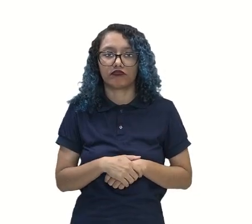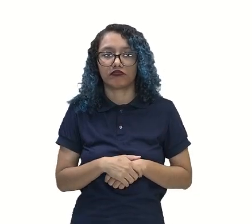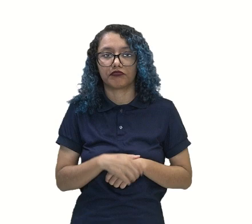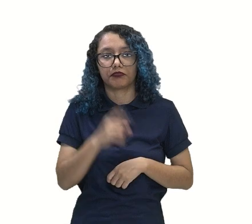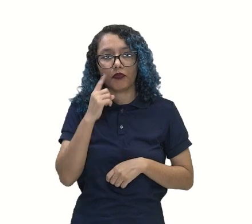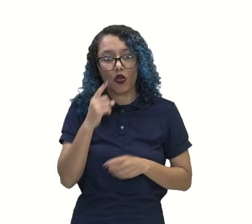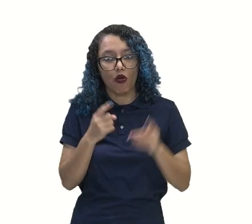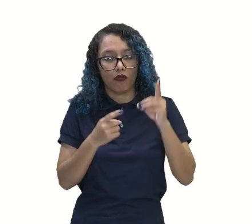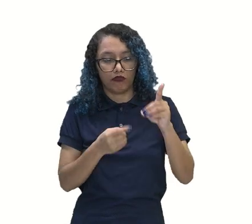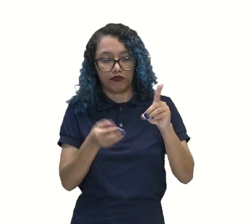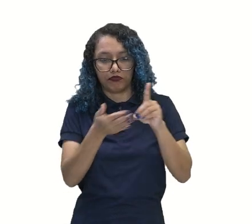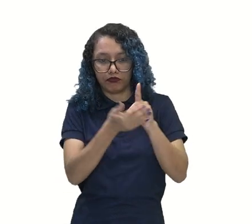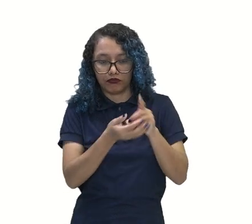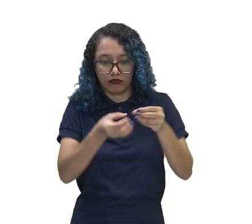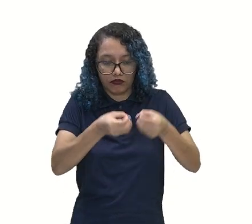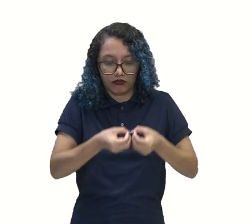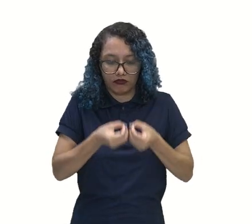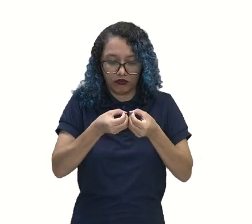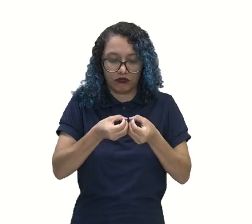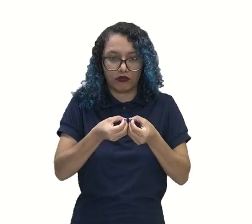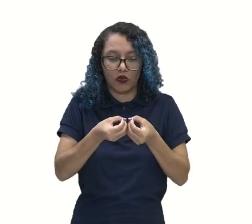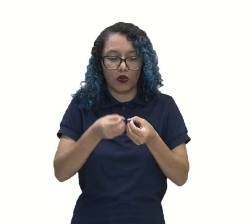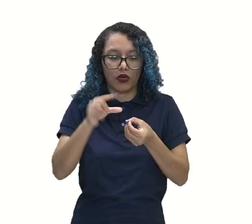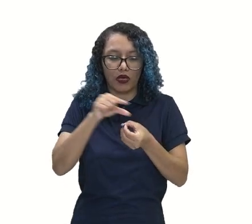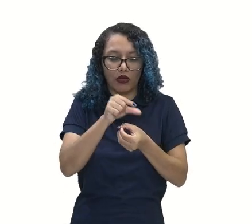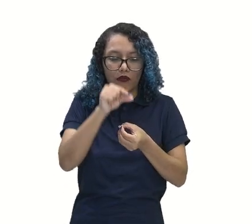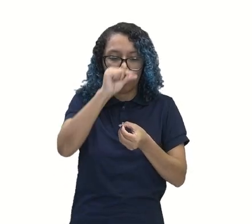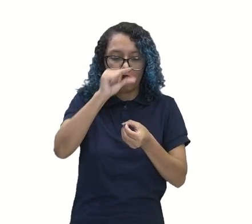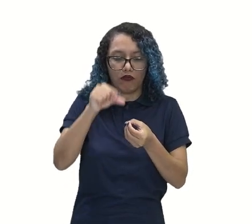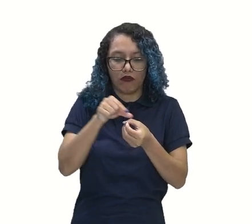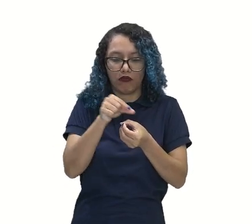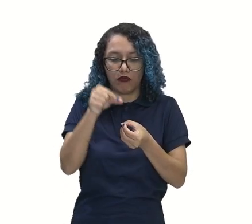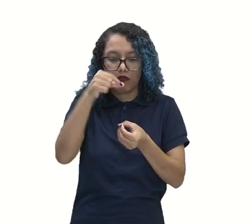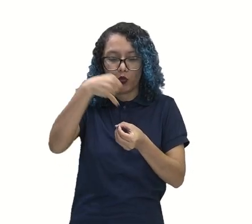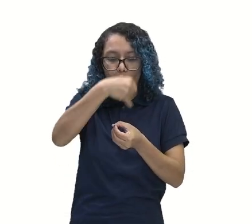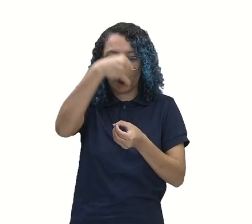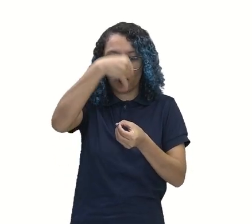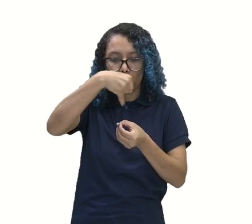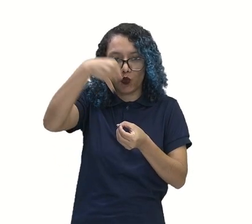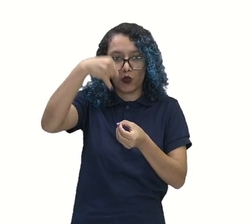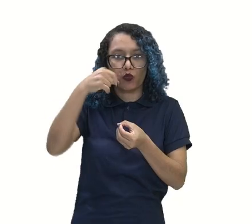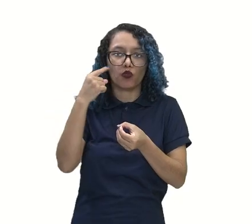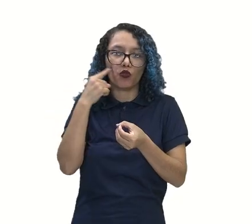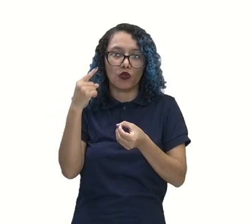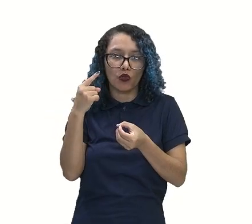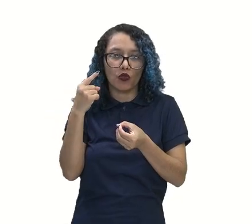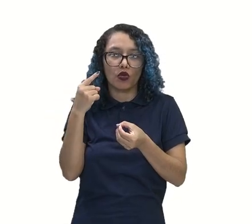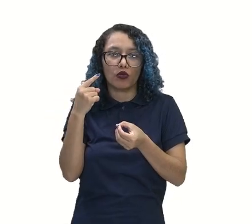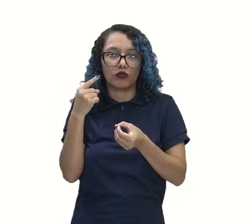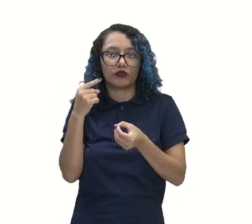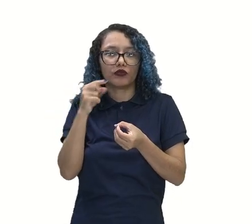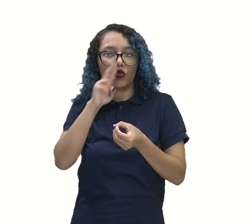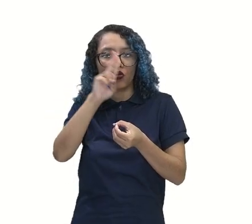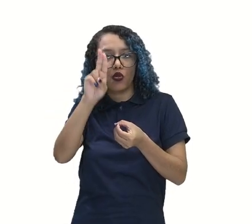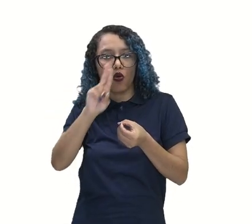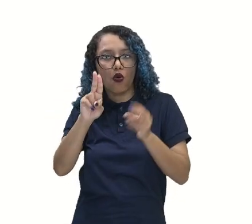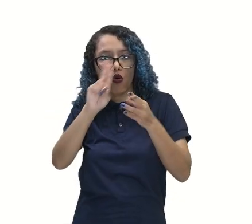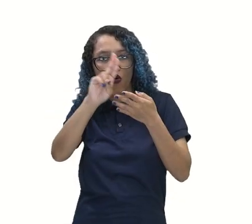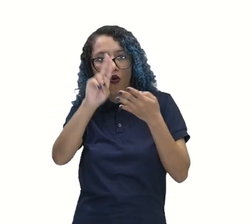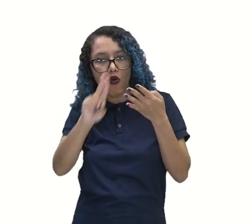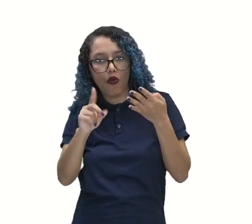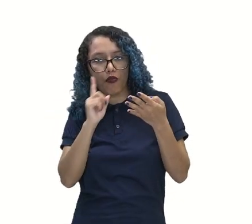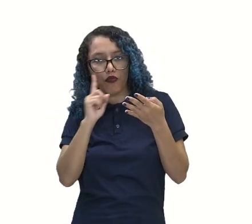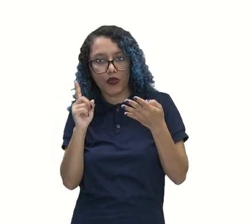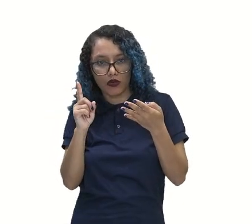são os testículos com os seus canais, né, os ductos, por exemplo, ducto deferente, epidídimo e